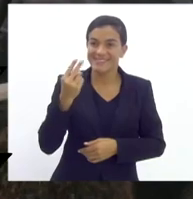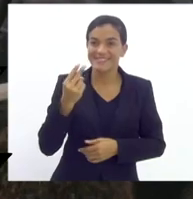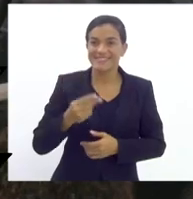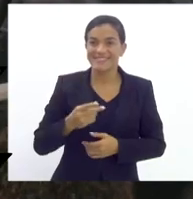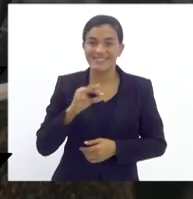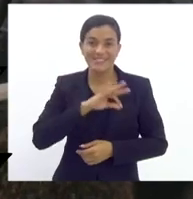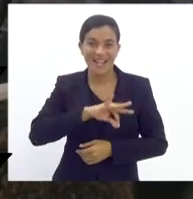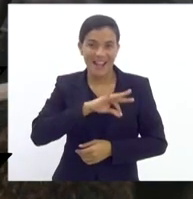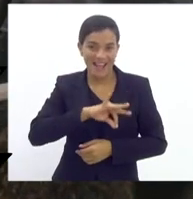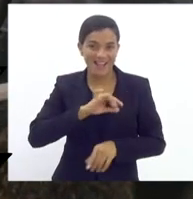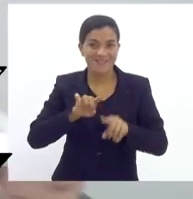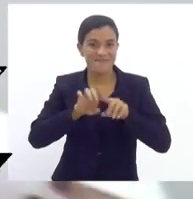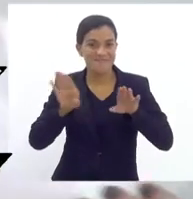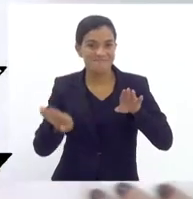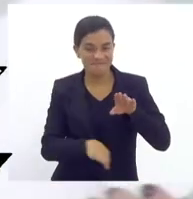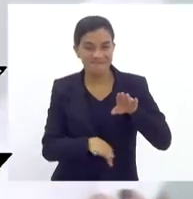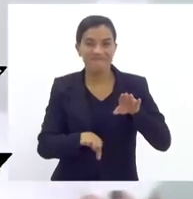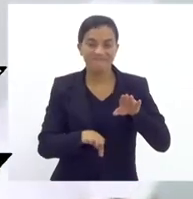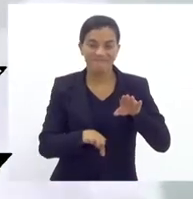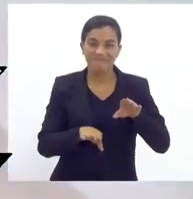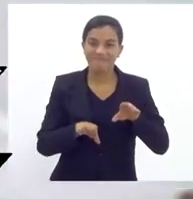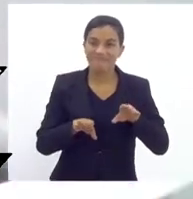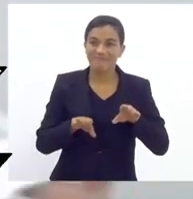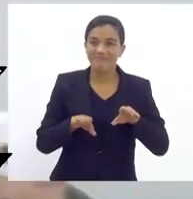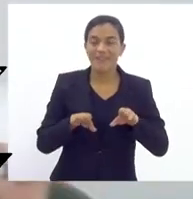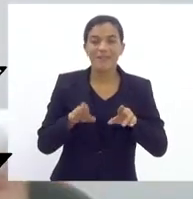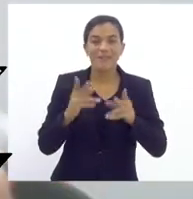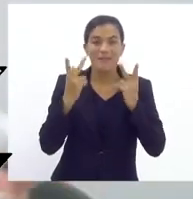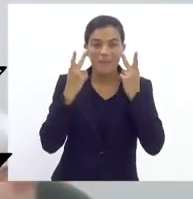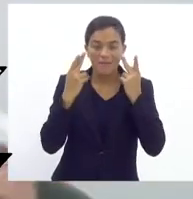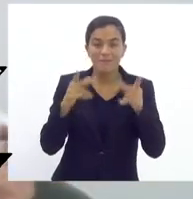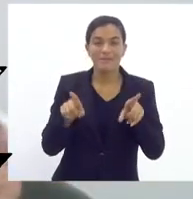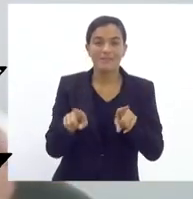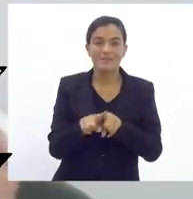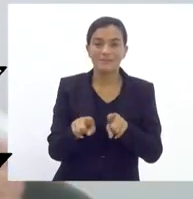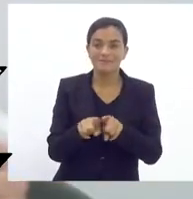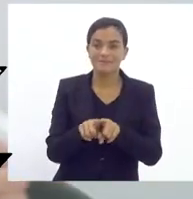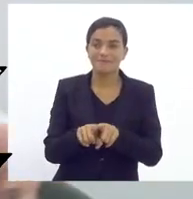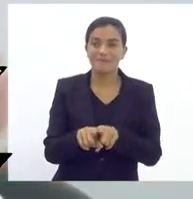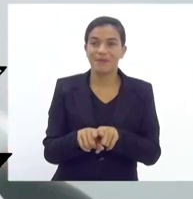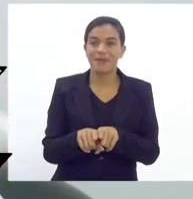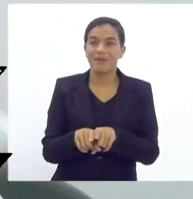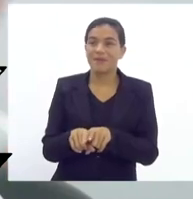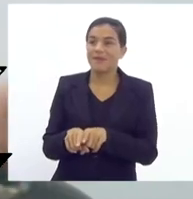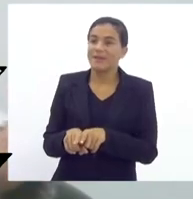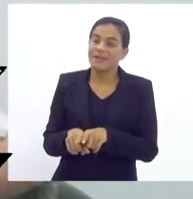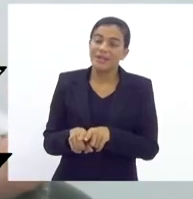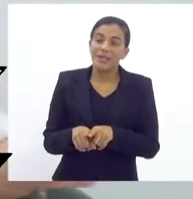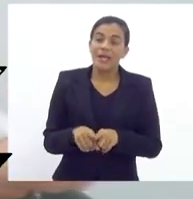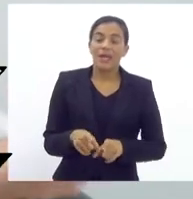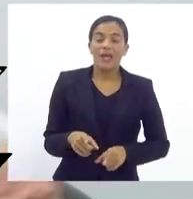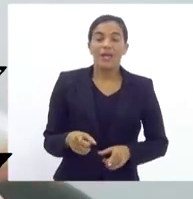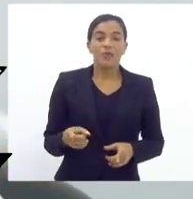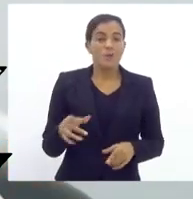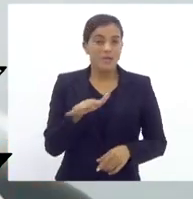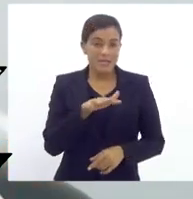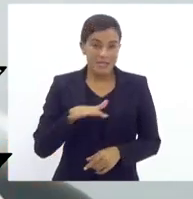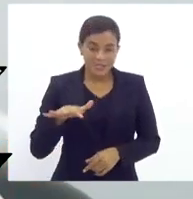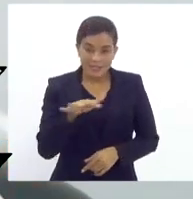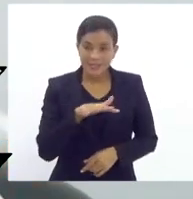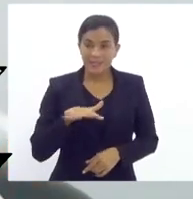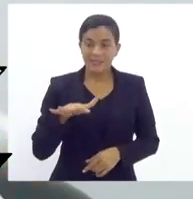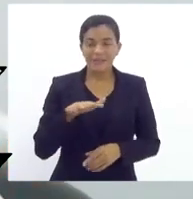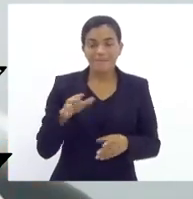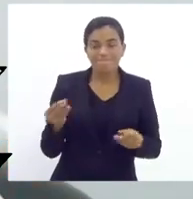salário que ela recebe Normalmente também para para estar normalmente numa situação de